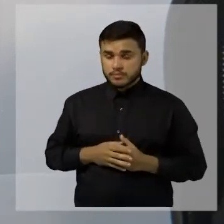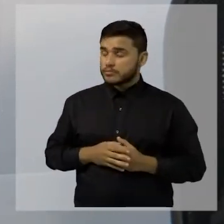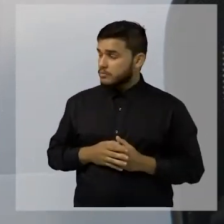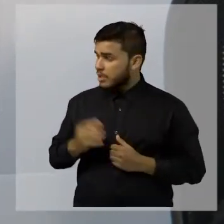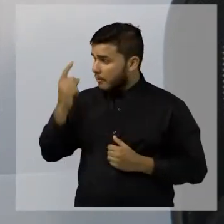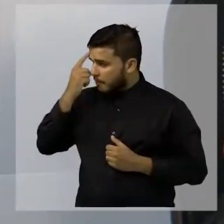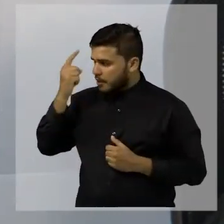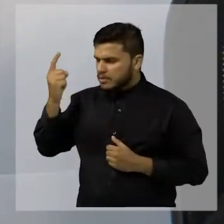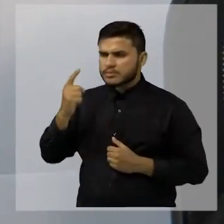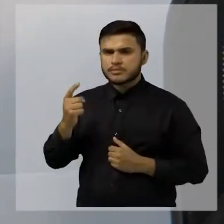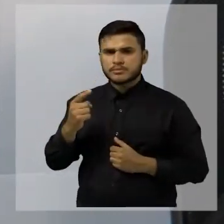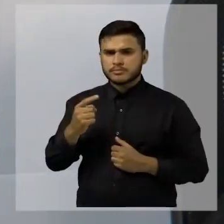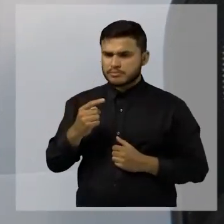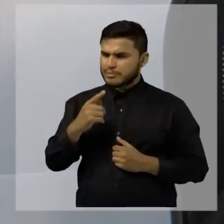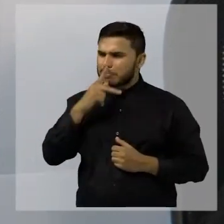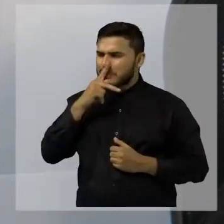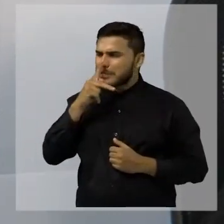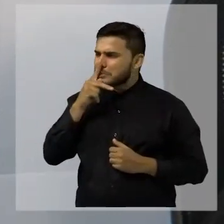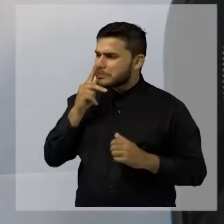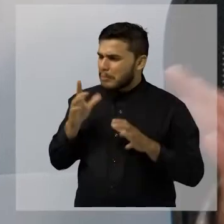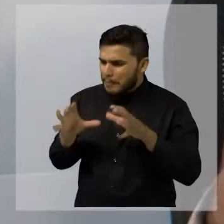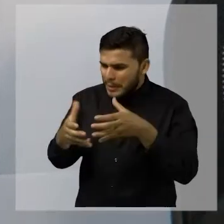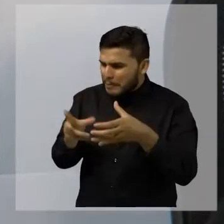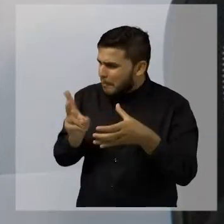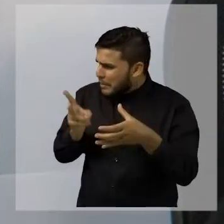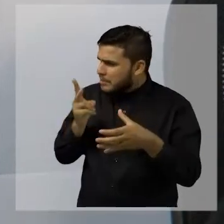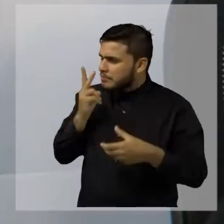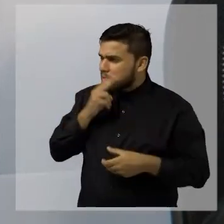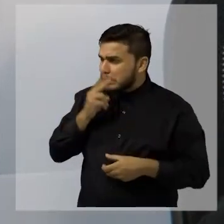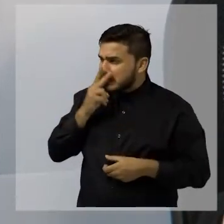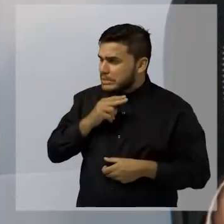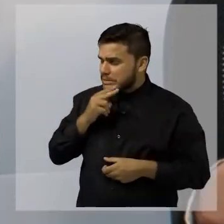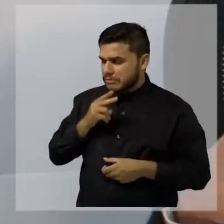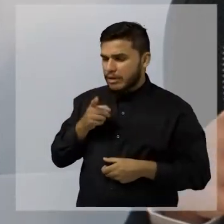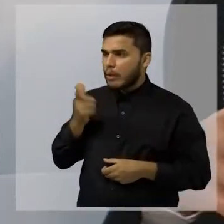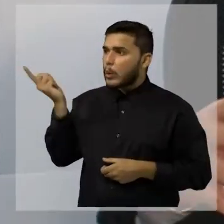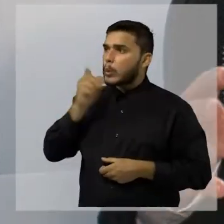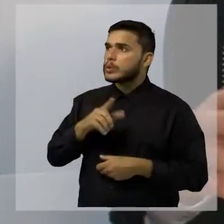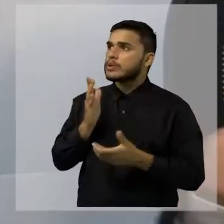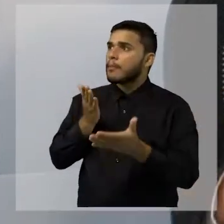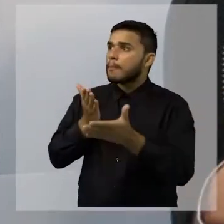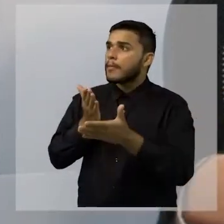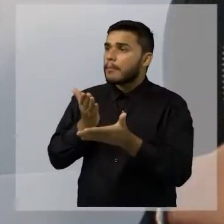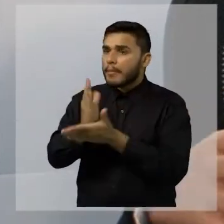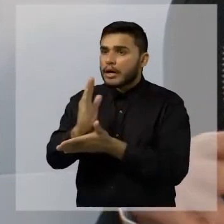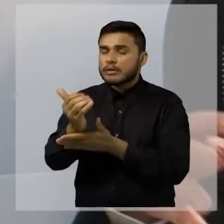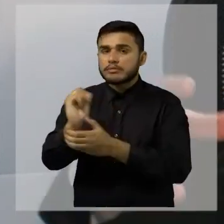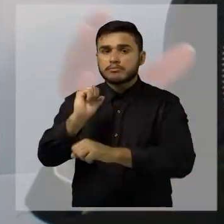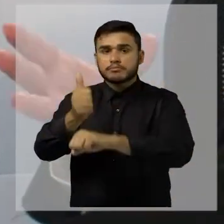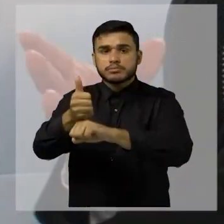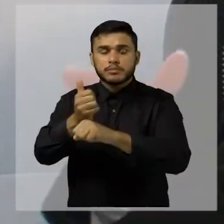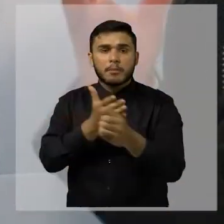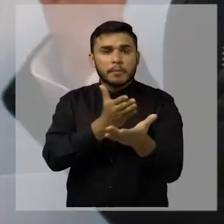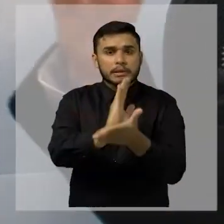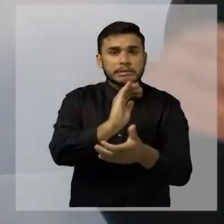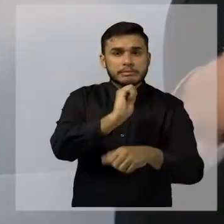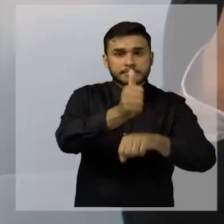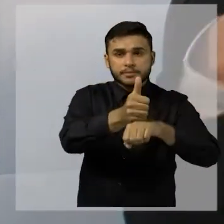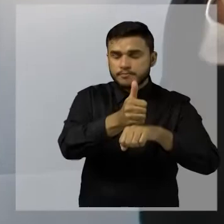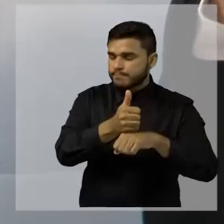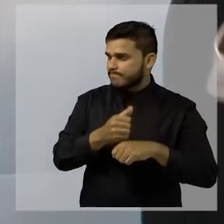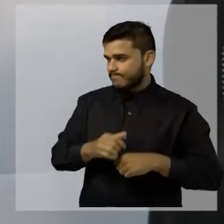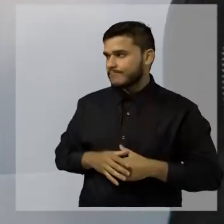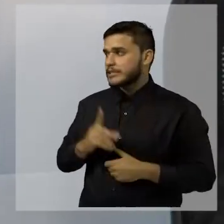partidos repetir esse fenômeno. Então, nós vamos ter uma diminuição gradual de partidos políticos no Brasil, até por